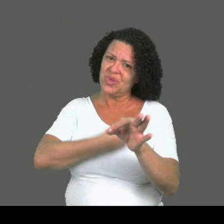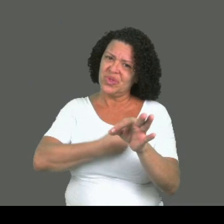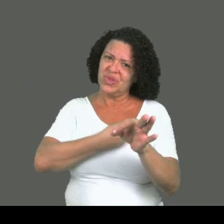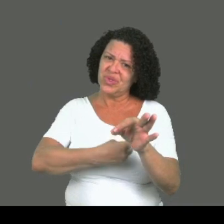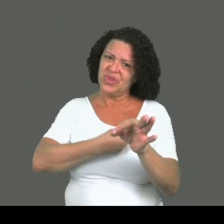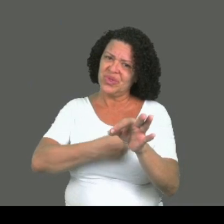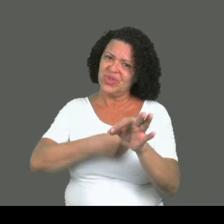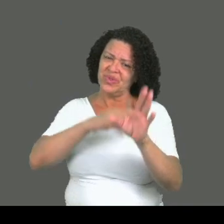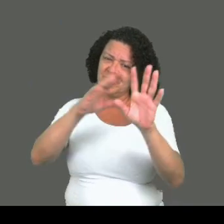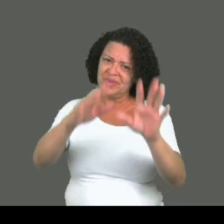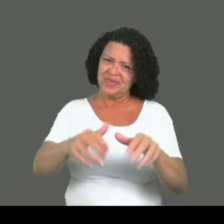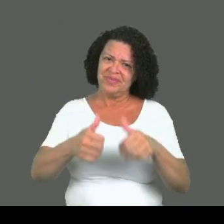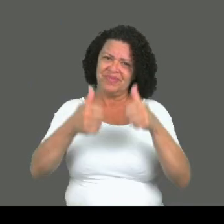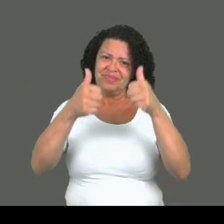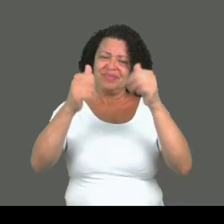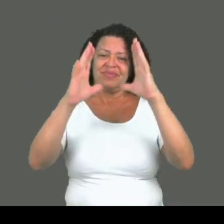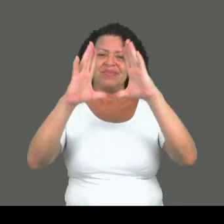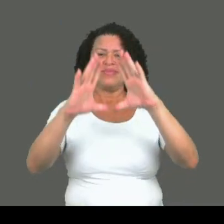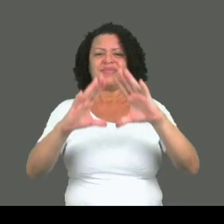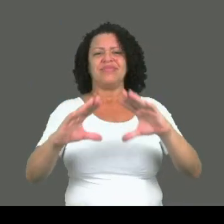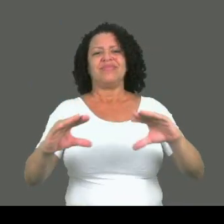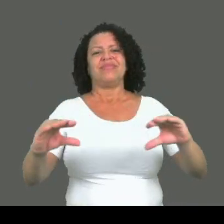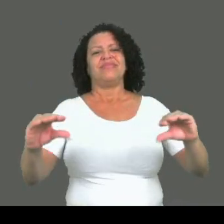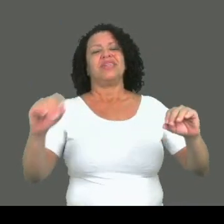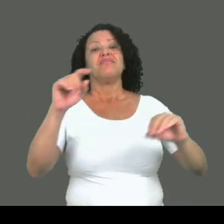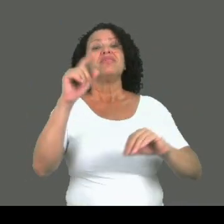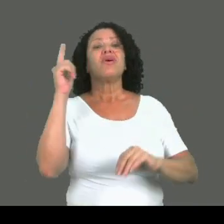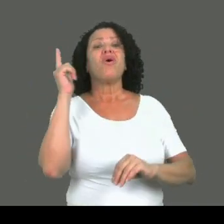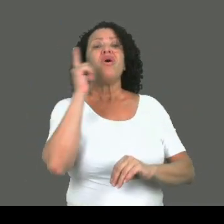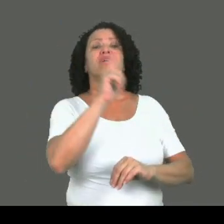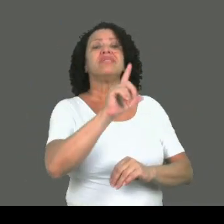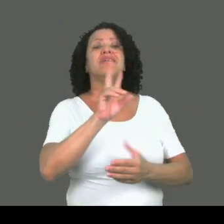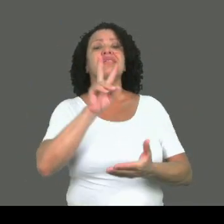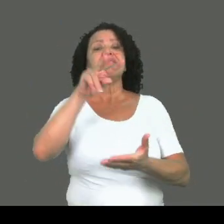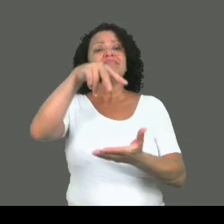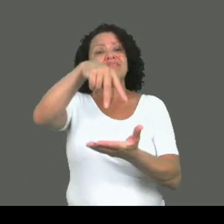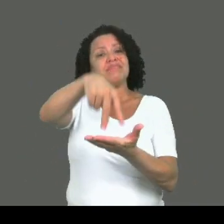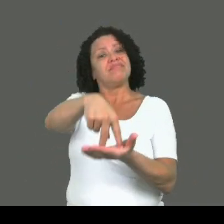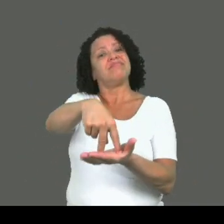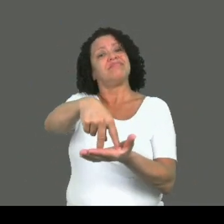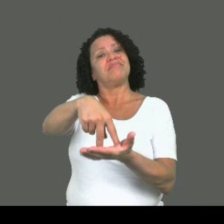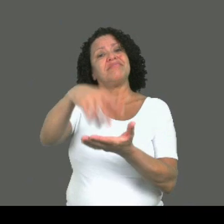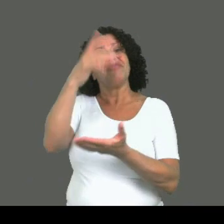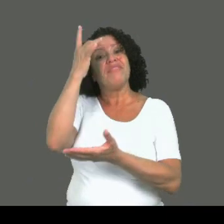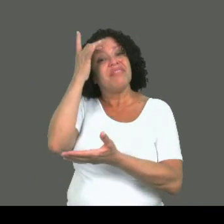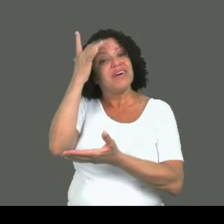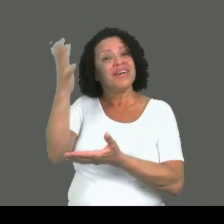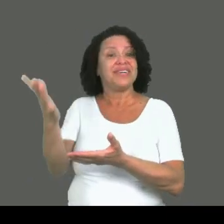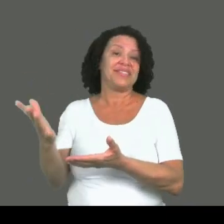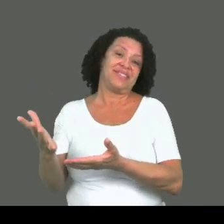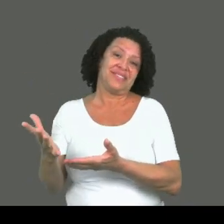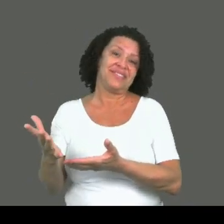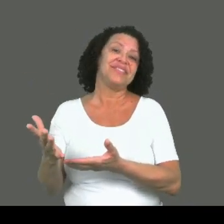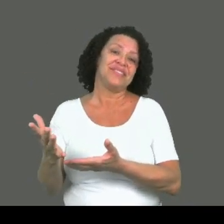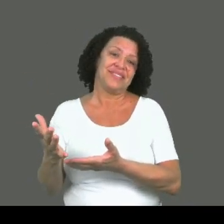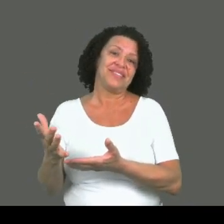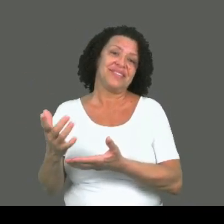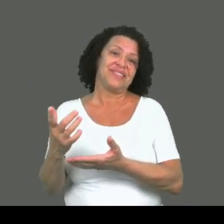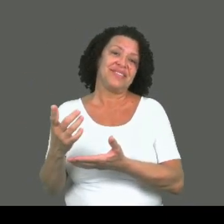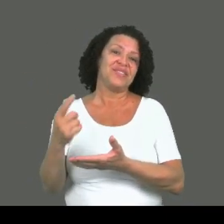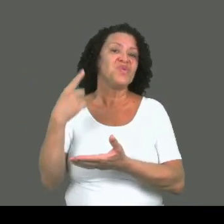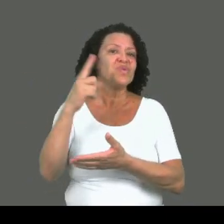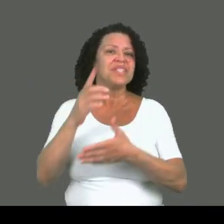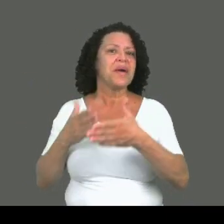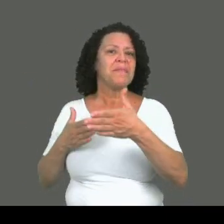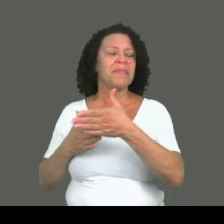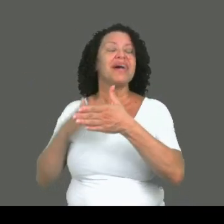tanto quanto mais suave, né? A gente consegue superar com mais facilidade as nossas barreiras e